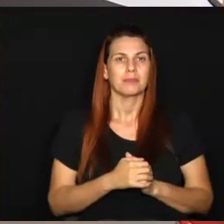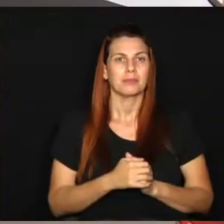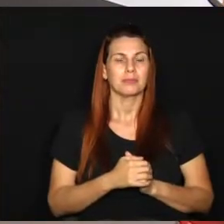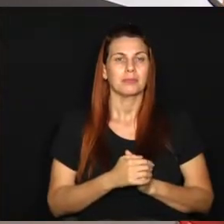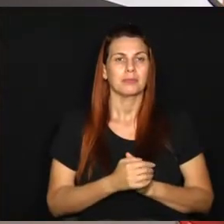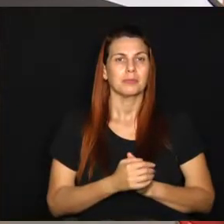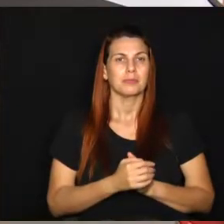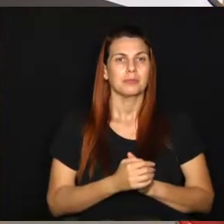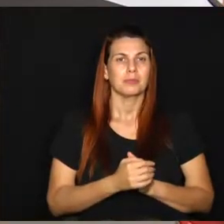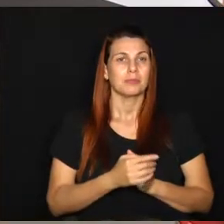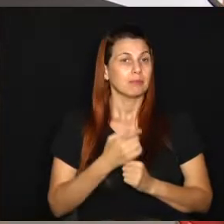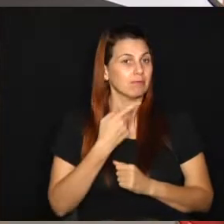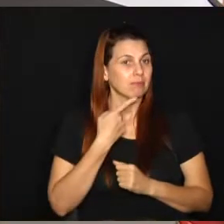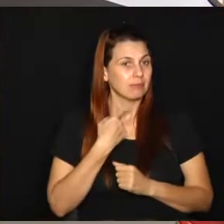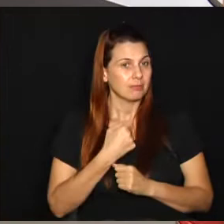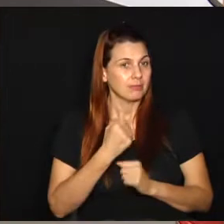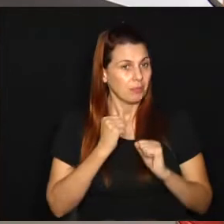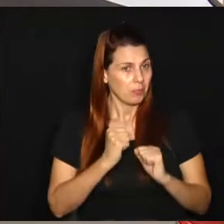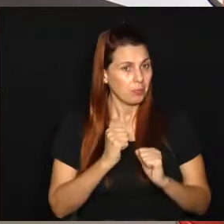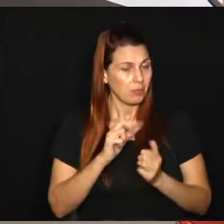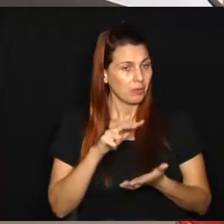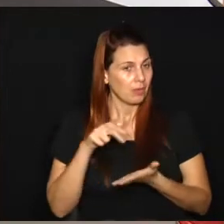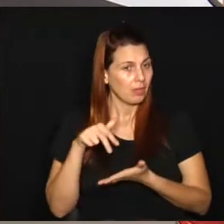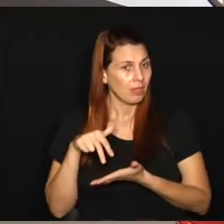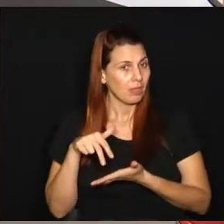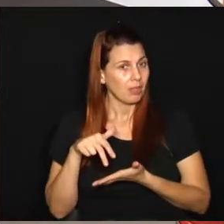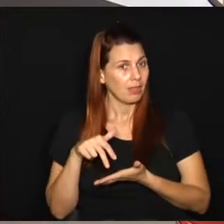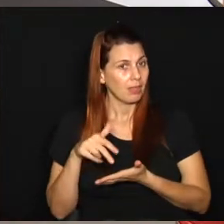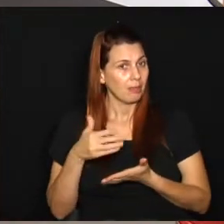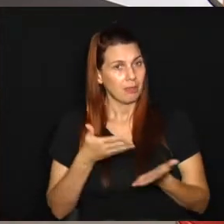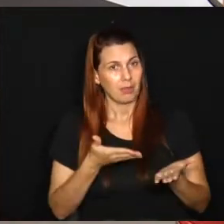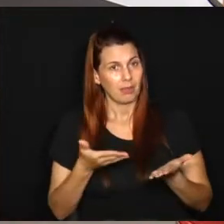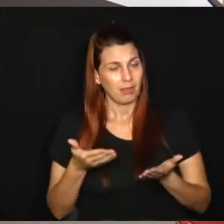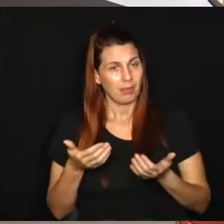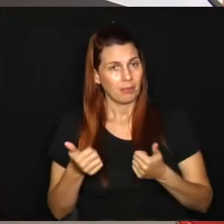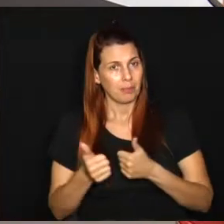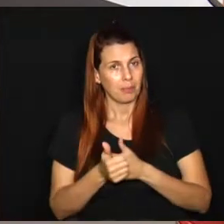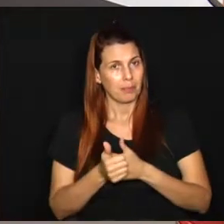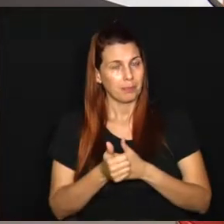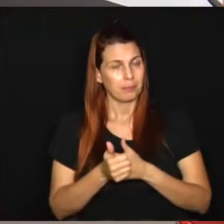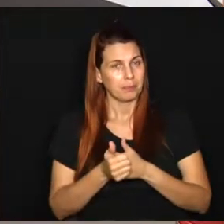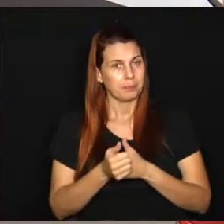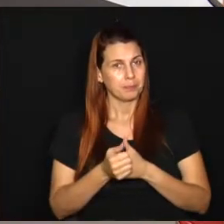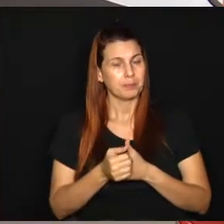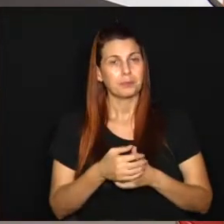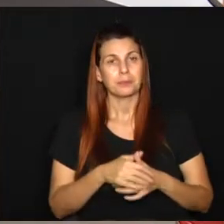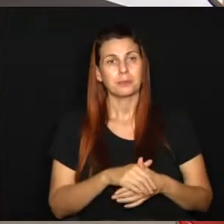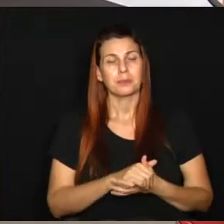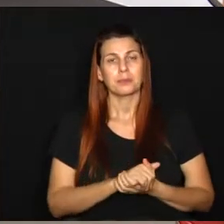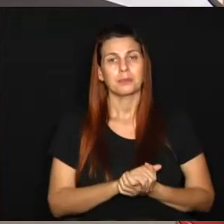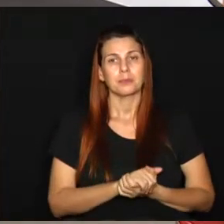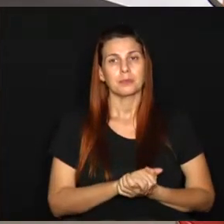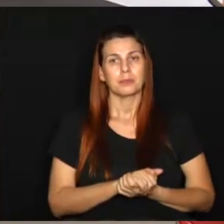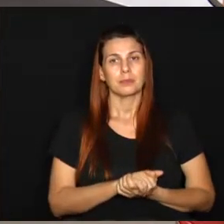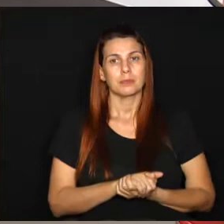Quem quiser usar, a gente pede que venha aqui, né, por conta do registro.